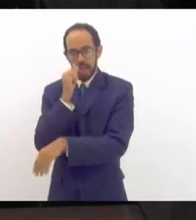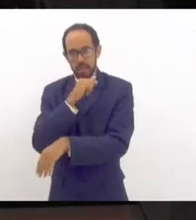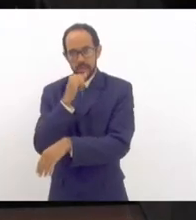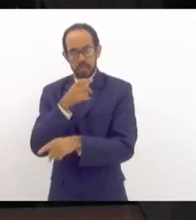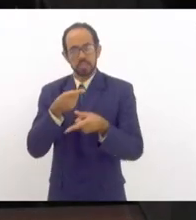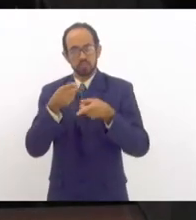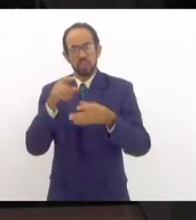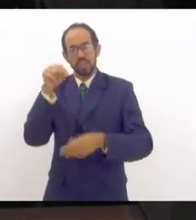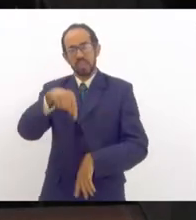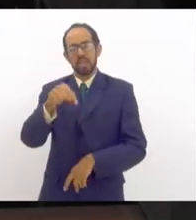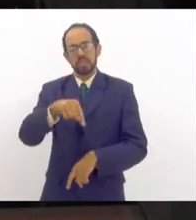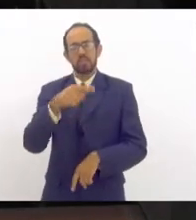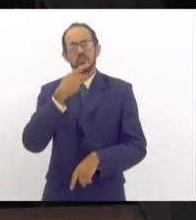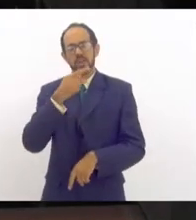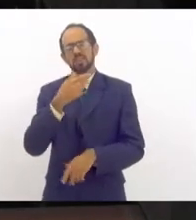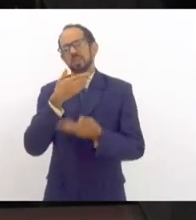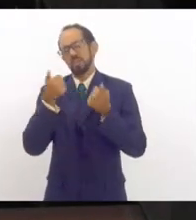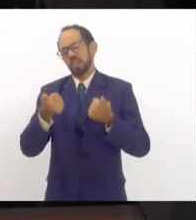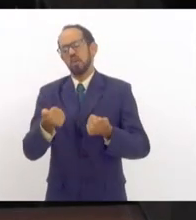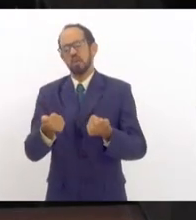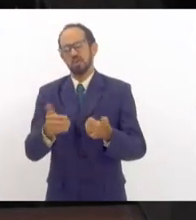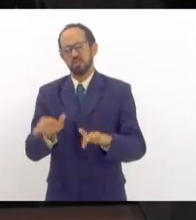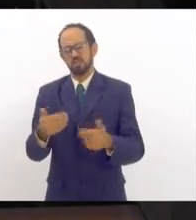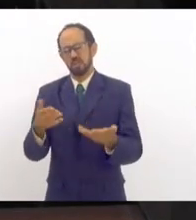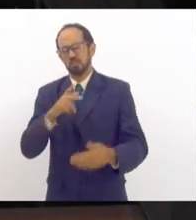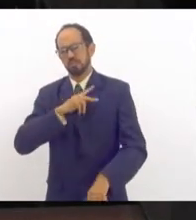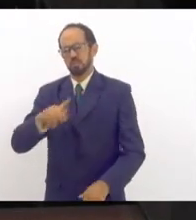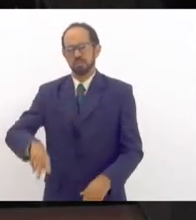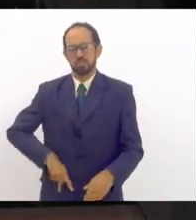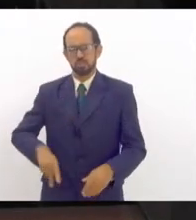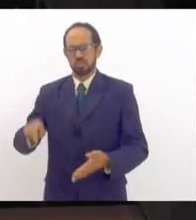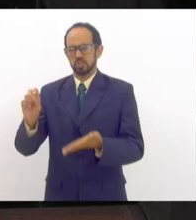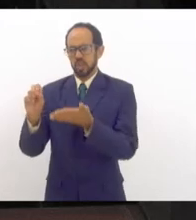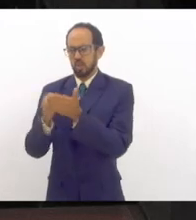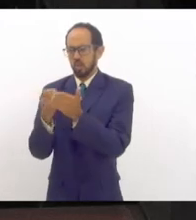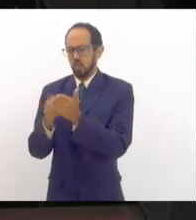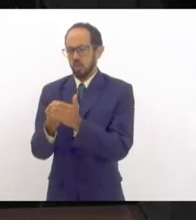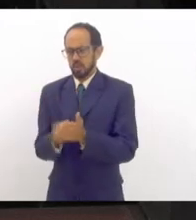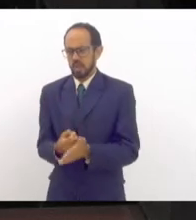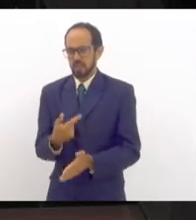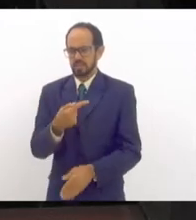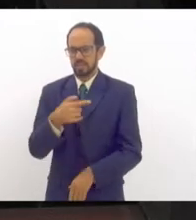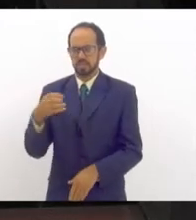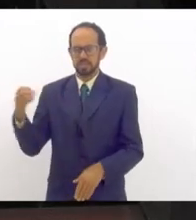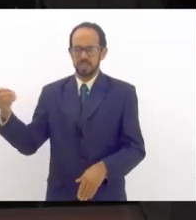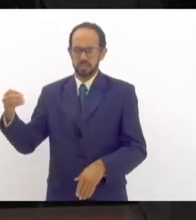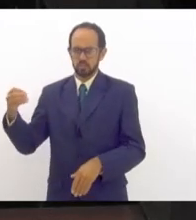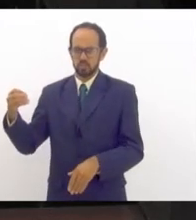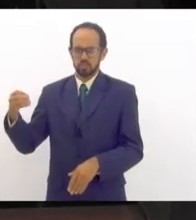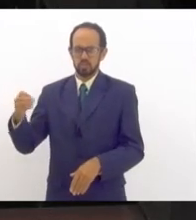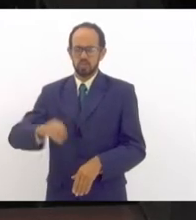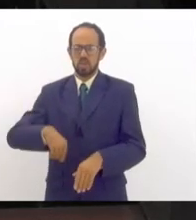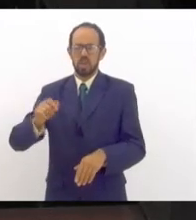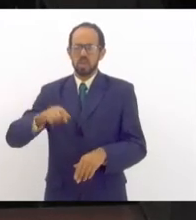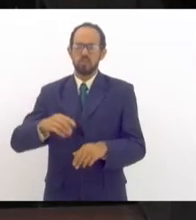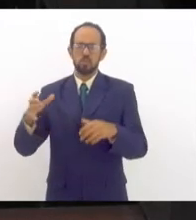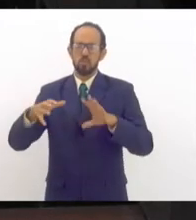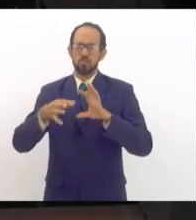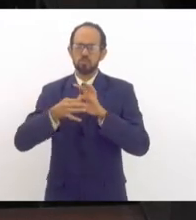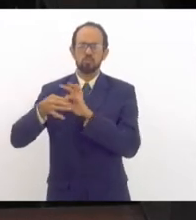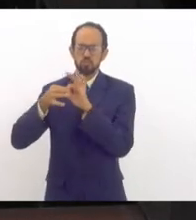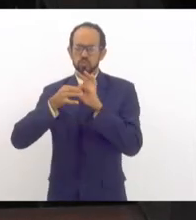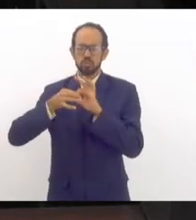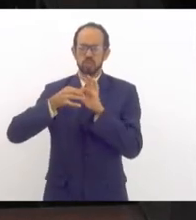aqui dizendo que privatizar é melhor então Presidente colhi 700 assinaturas vão me juntar a vários deputados que estão nessa luta também